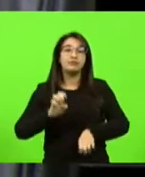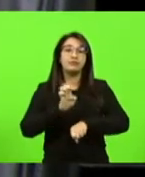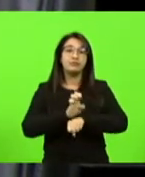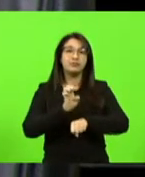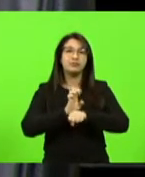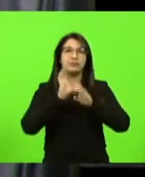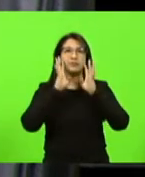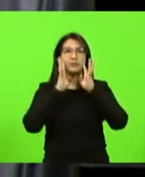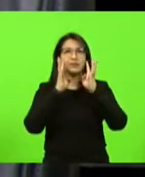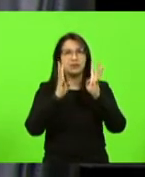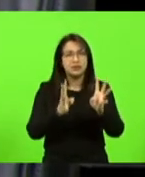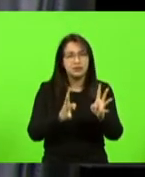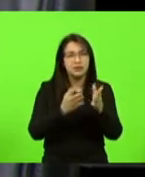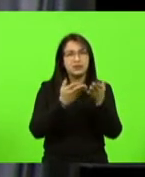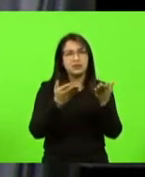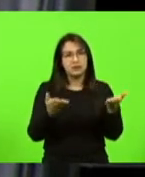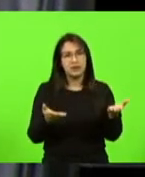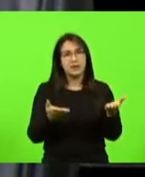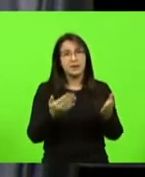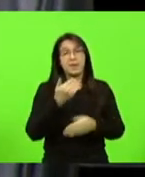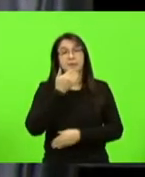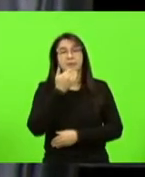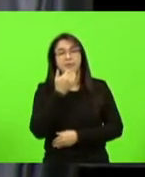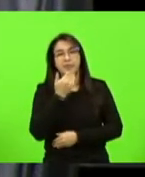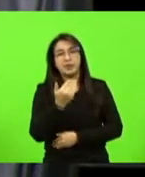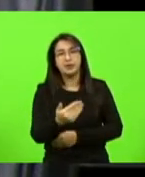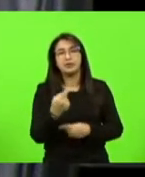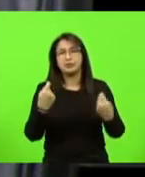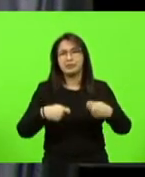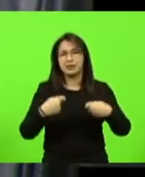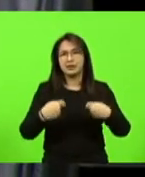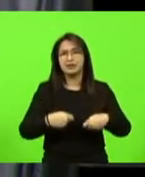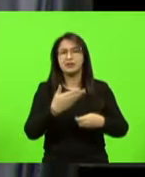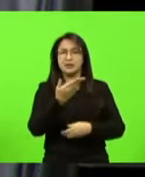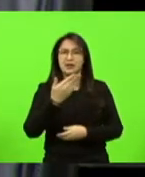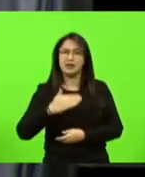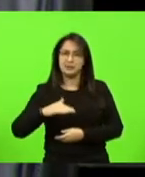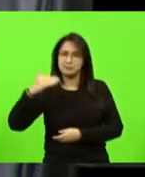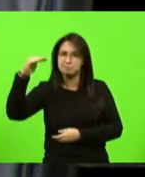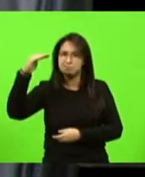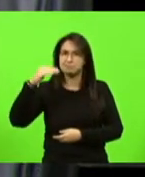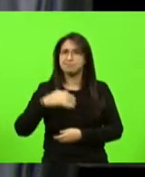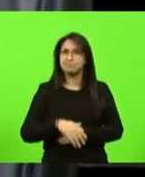mais carinho o pleito da comunidade serrana, do Planalto, e